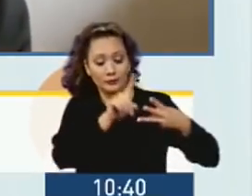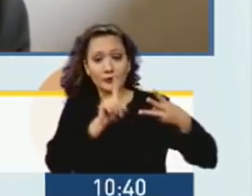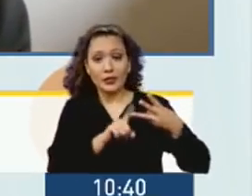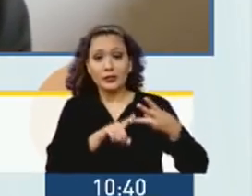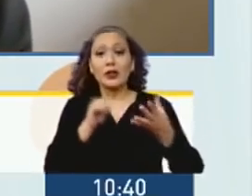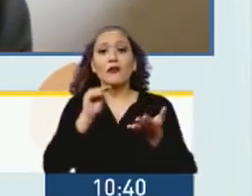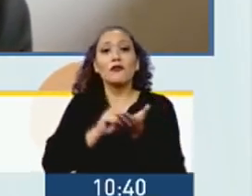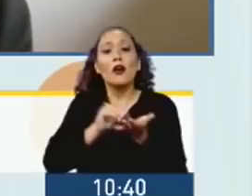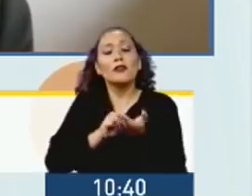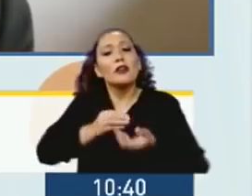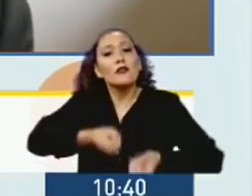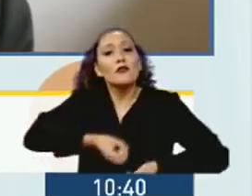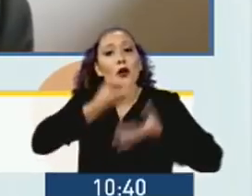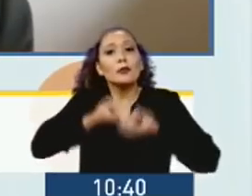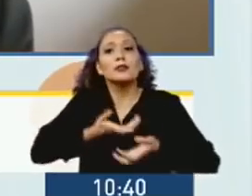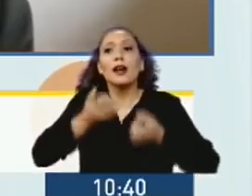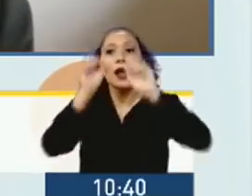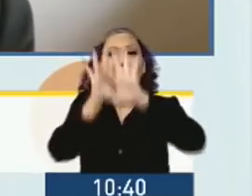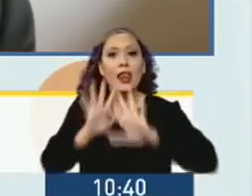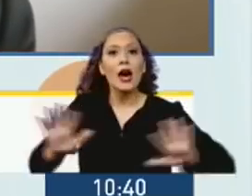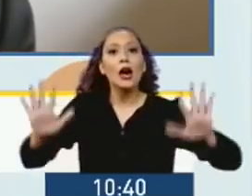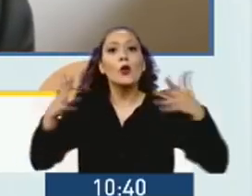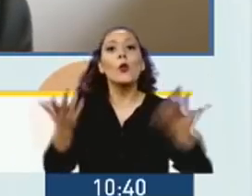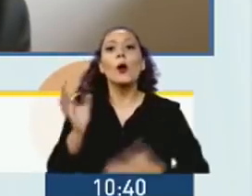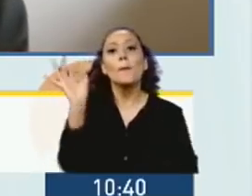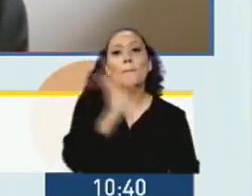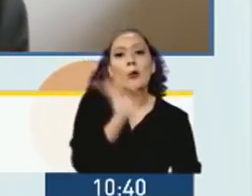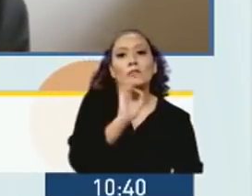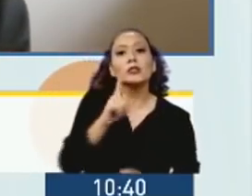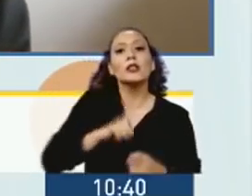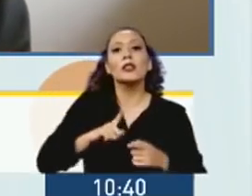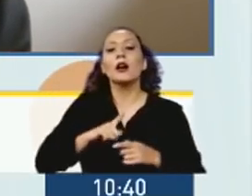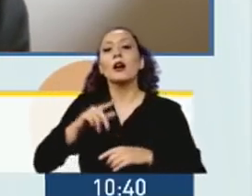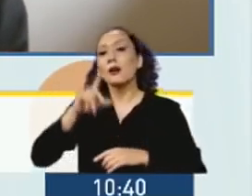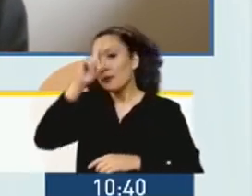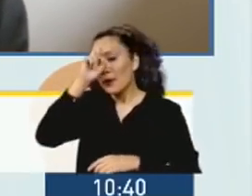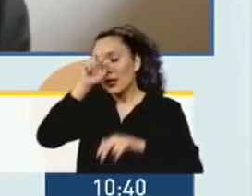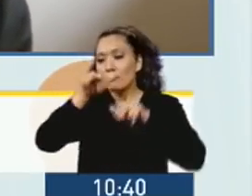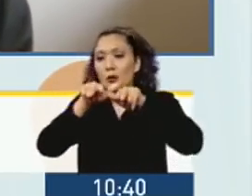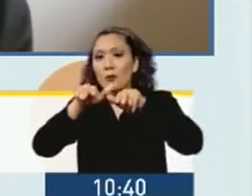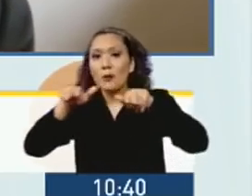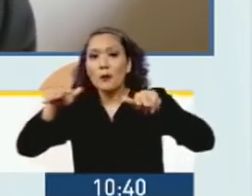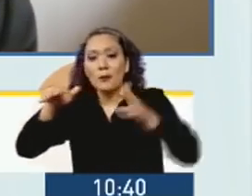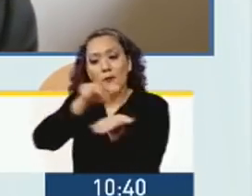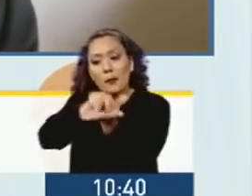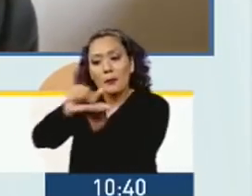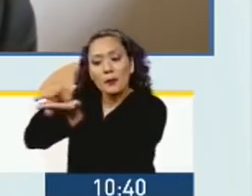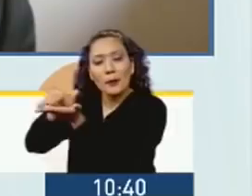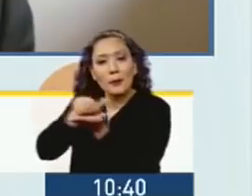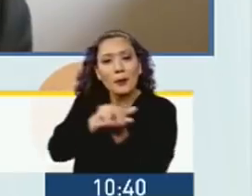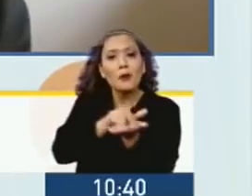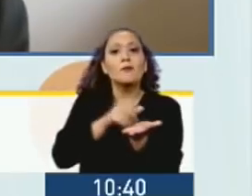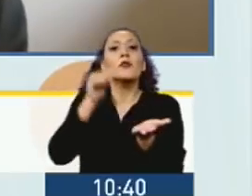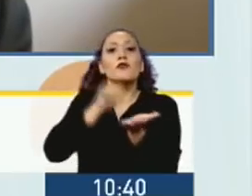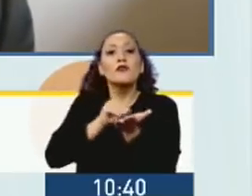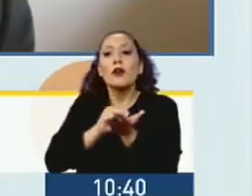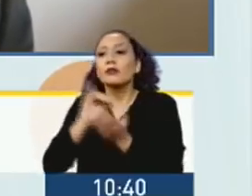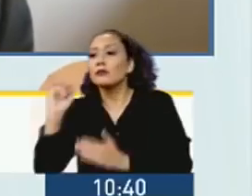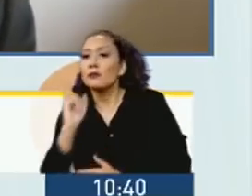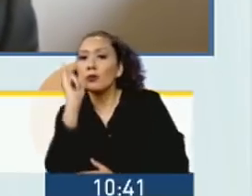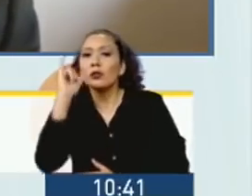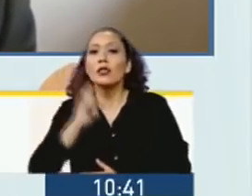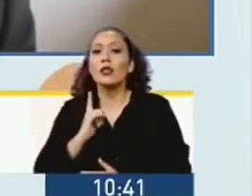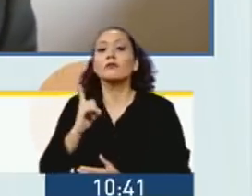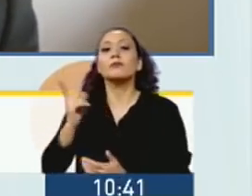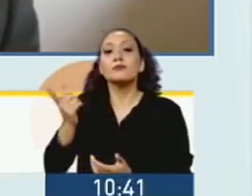são dados mais claros, qual é o percentual de leitos de UTI que são ocupados ou não são, faltam priorizações de políticas